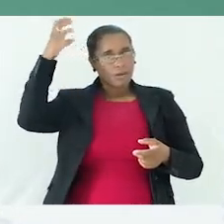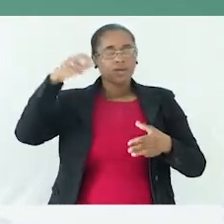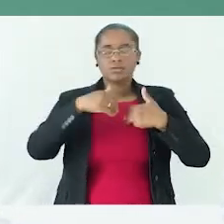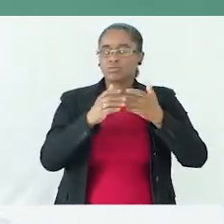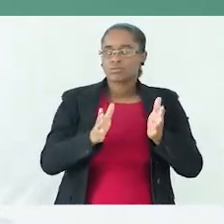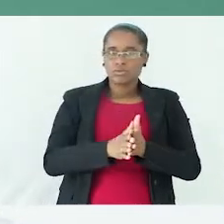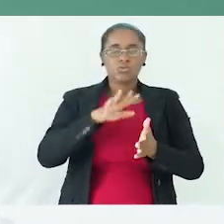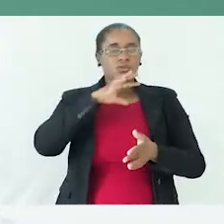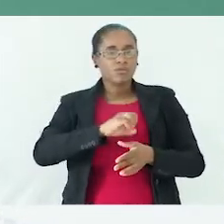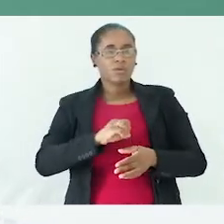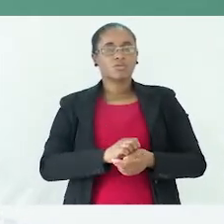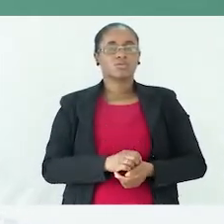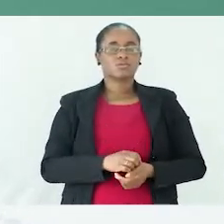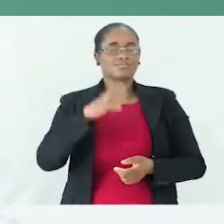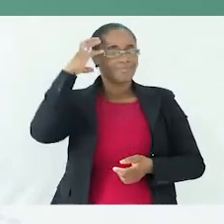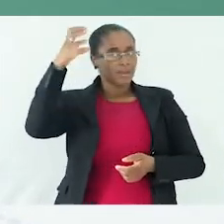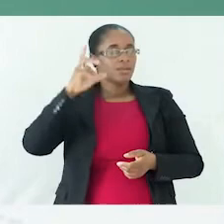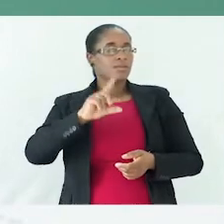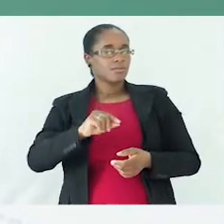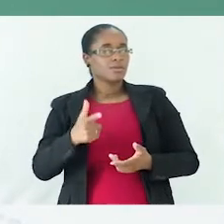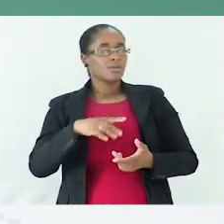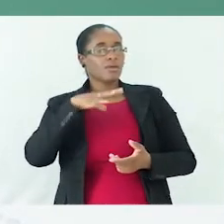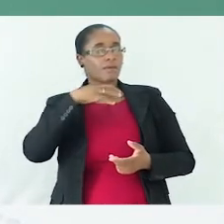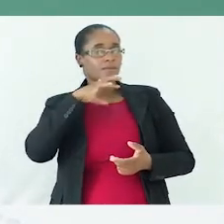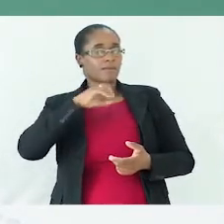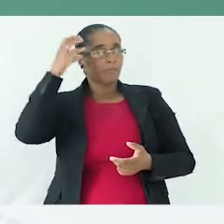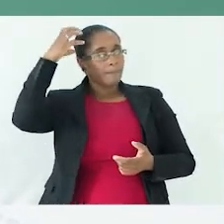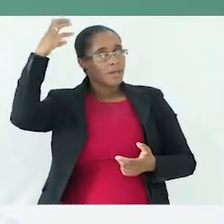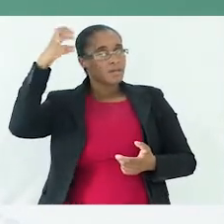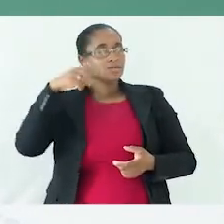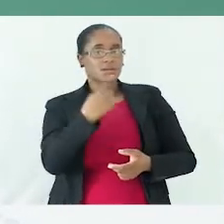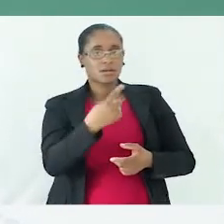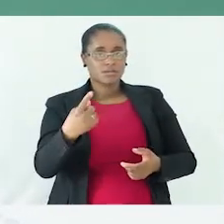Para quê? Para que